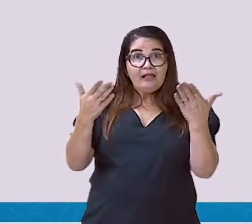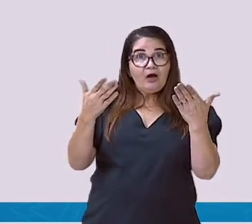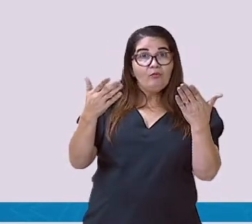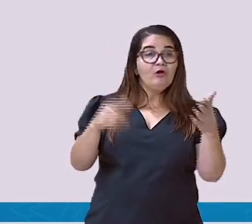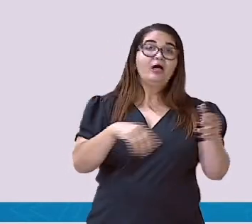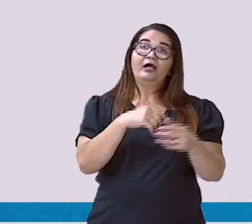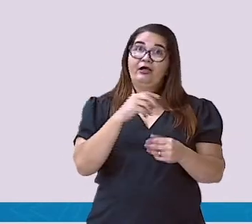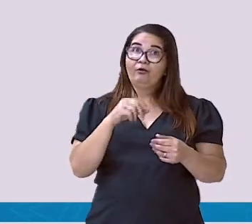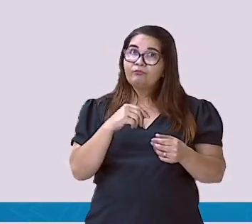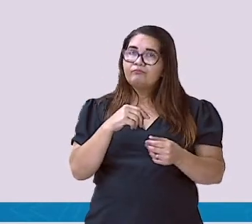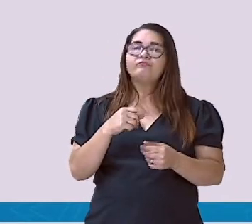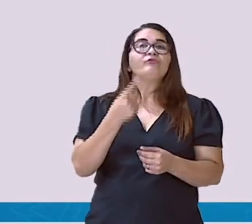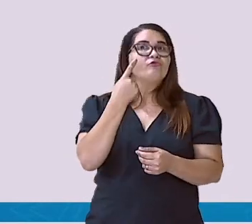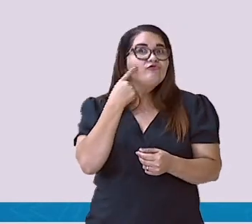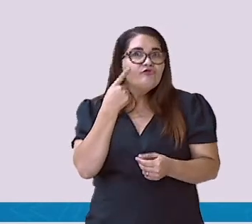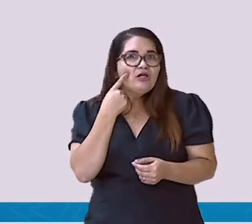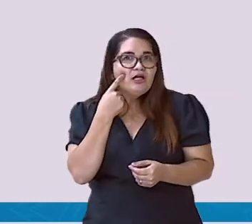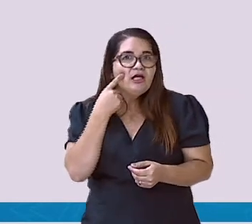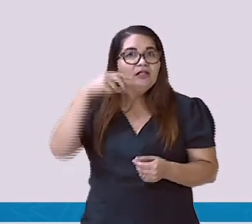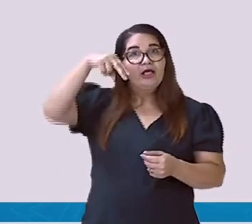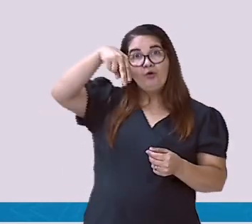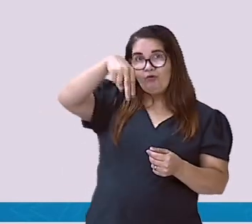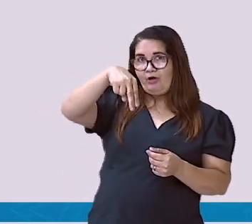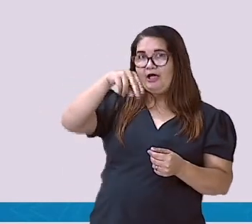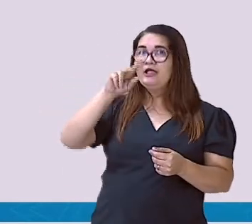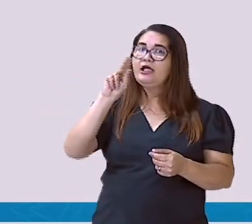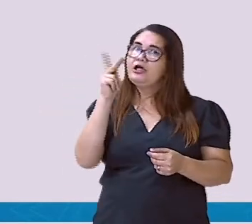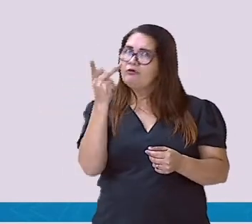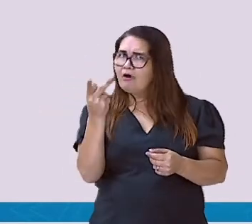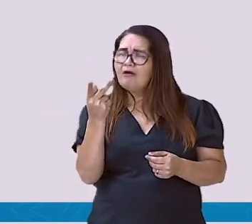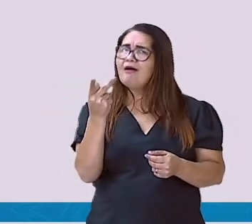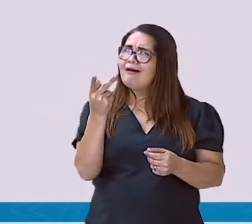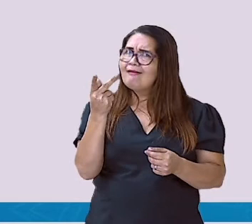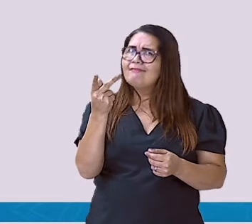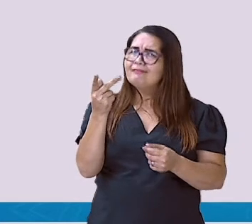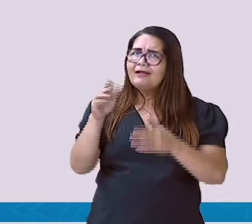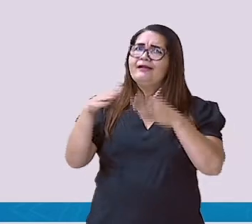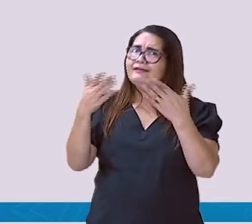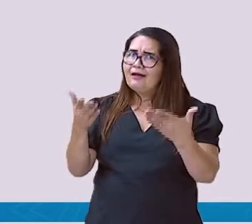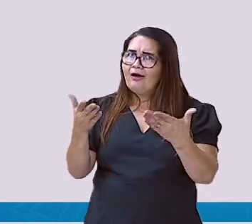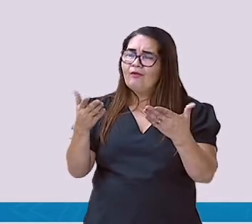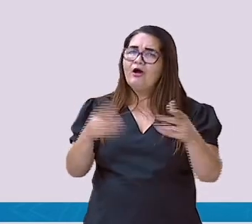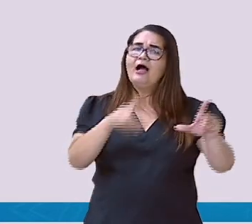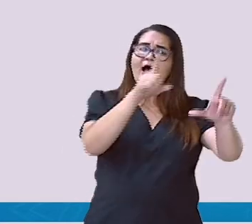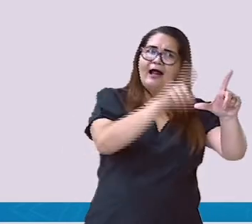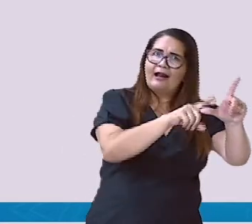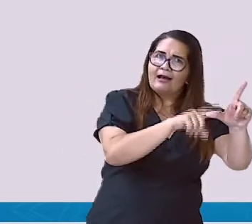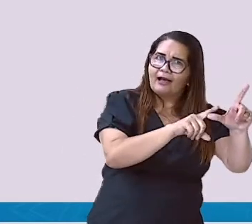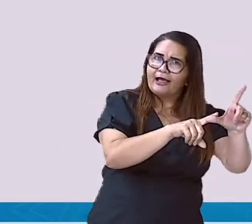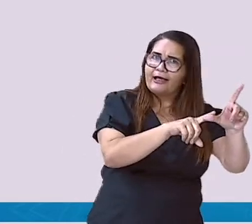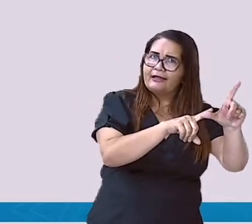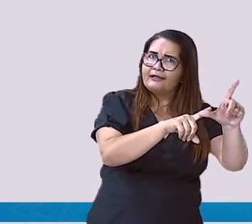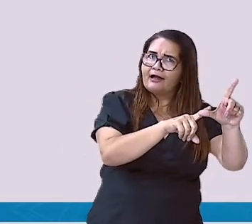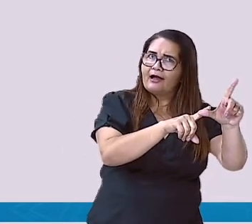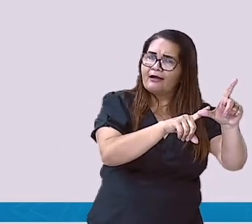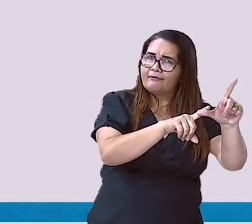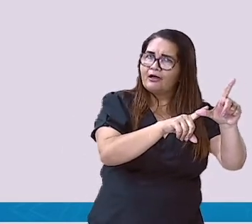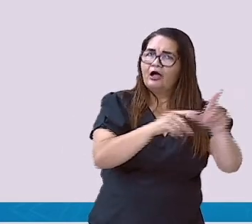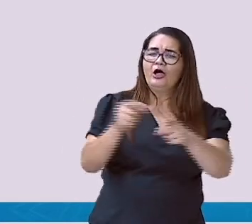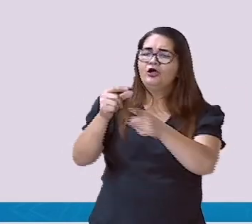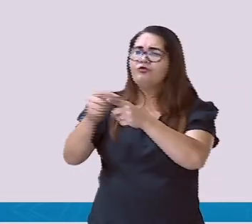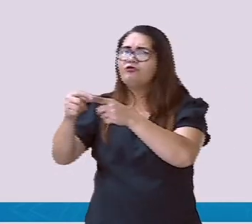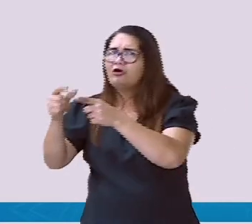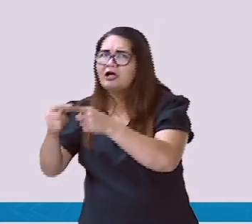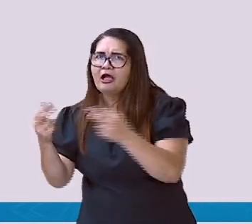H. Então, aqui eu não vou ter a mesma quantidade de letras e a mesma quantidade de